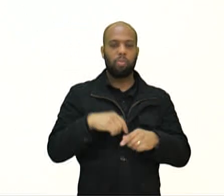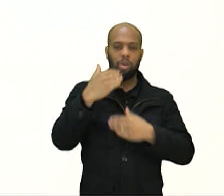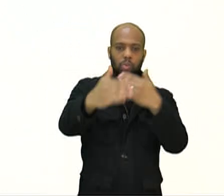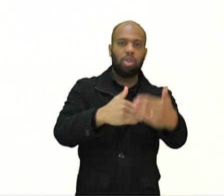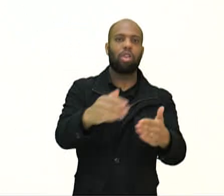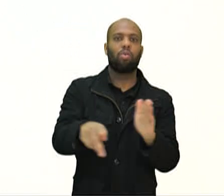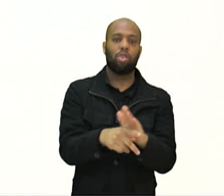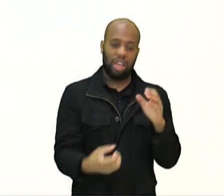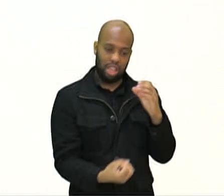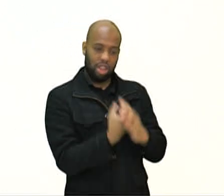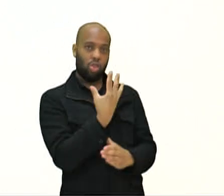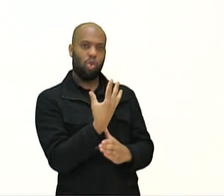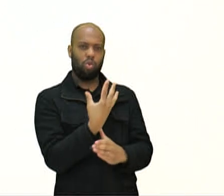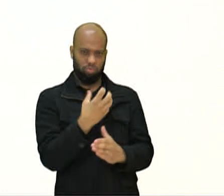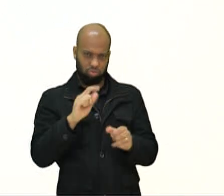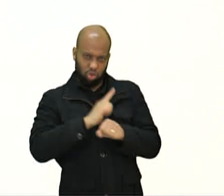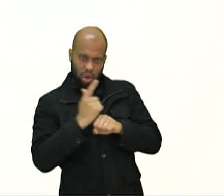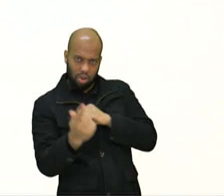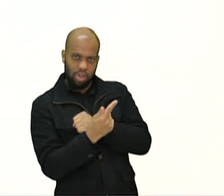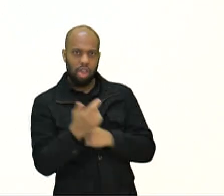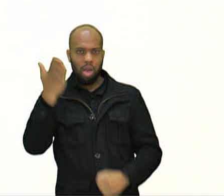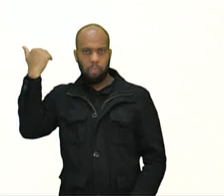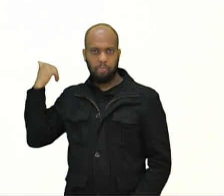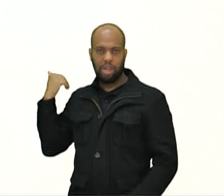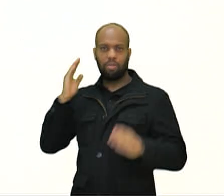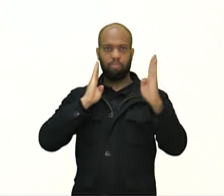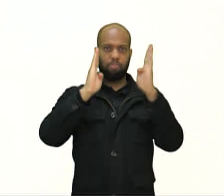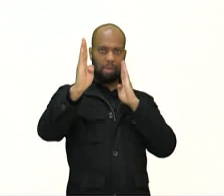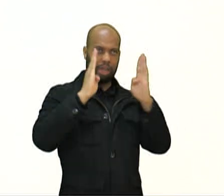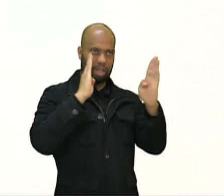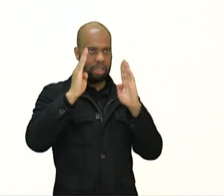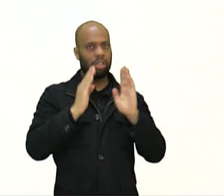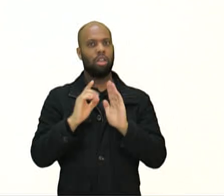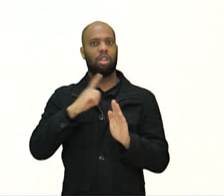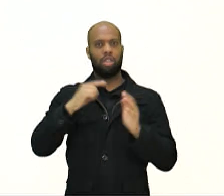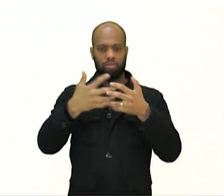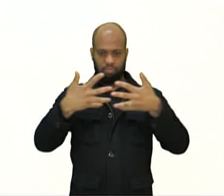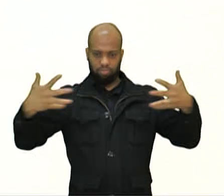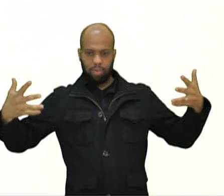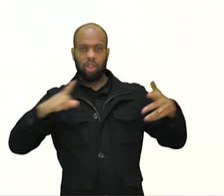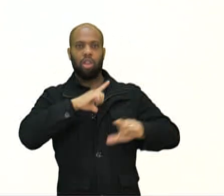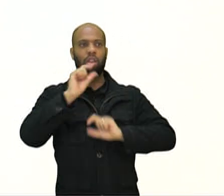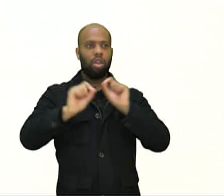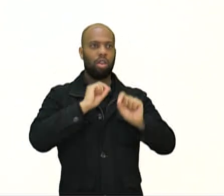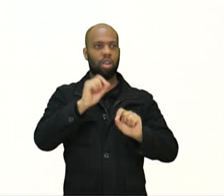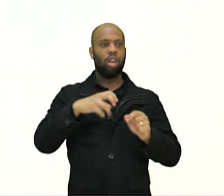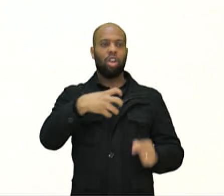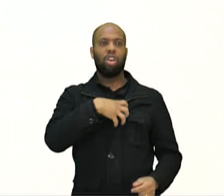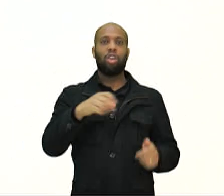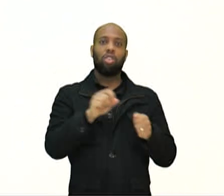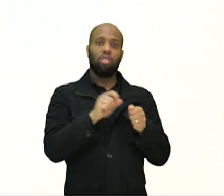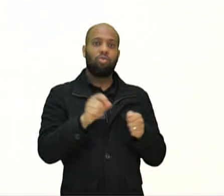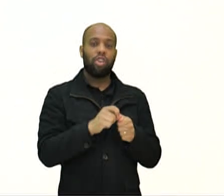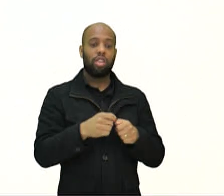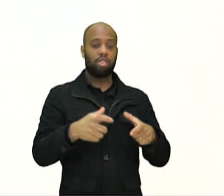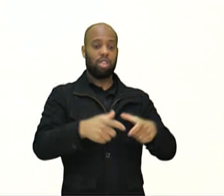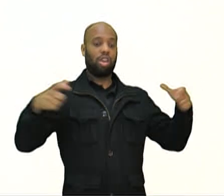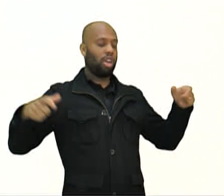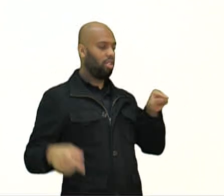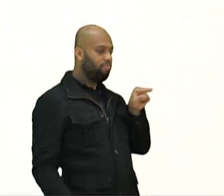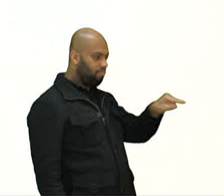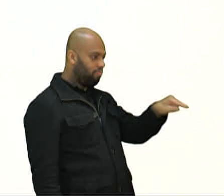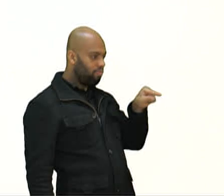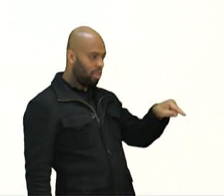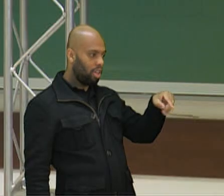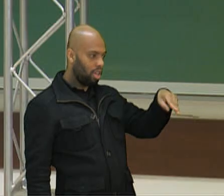de formação geológica, lá no período da deriva continental, ele favoreceu a formação de grandes mares.